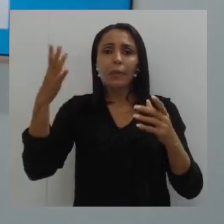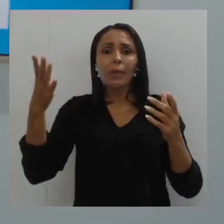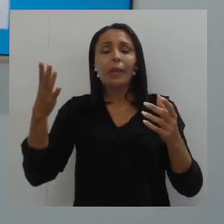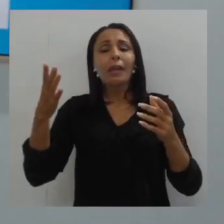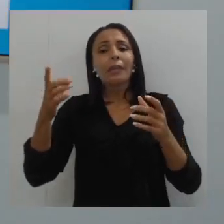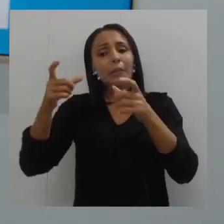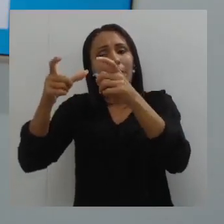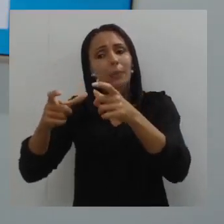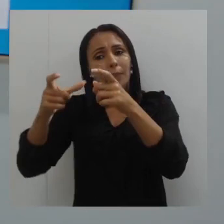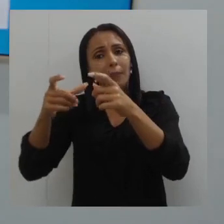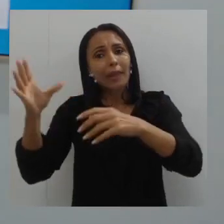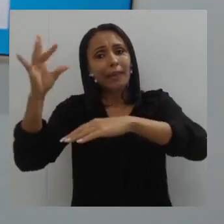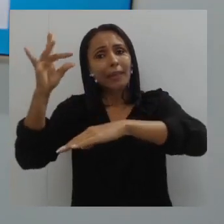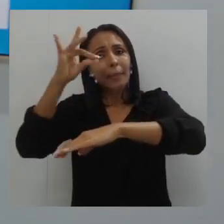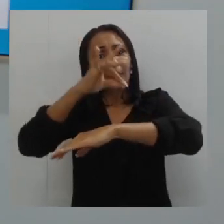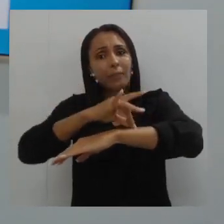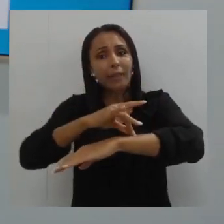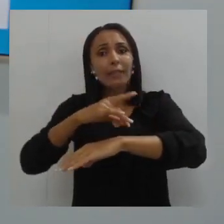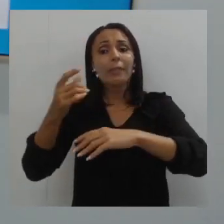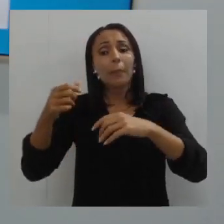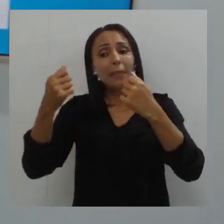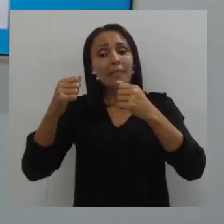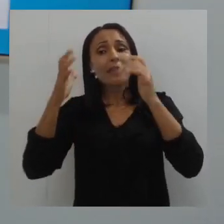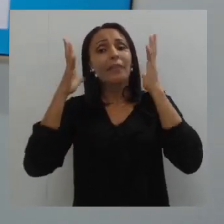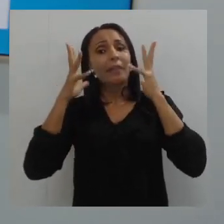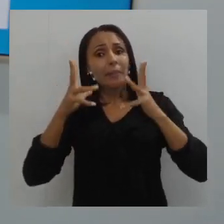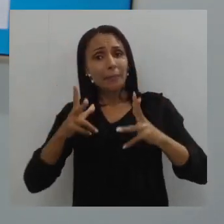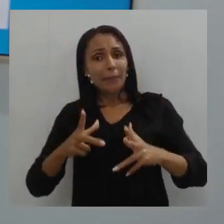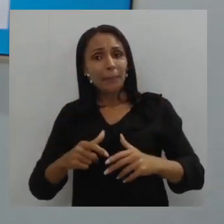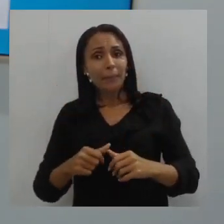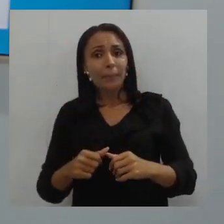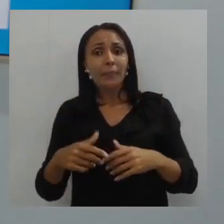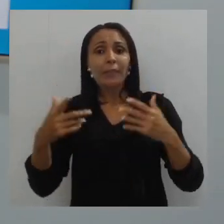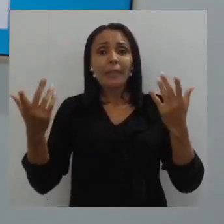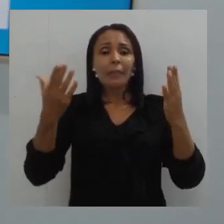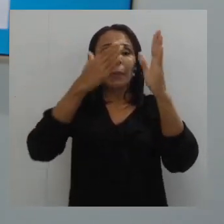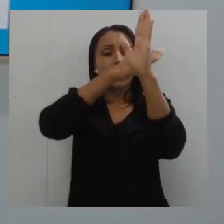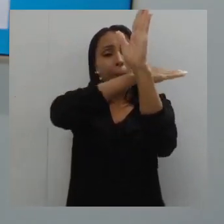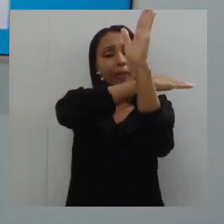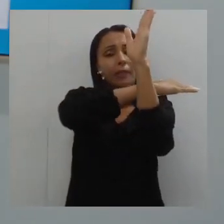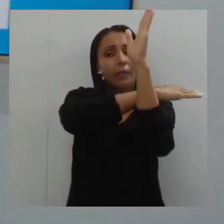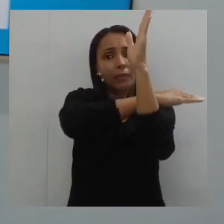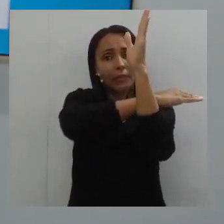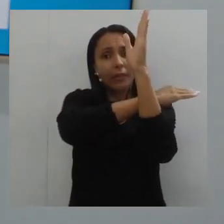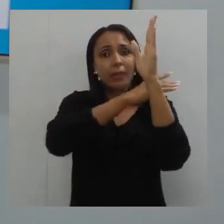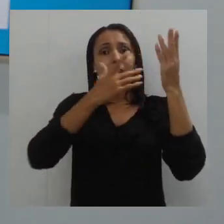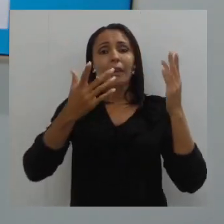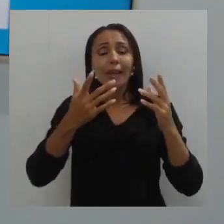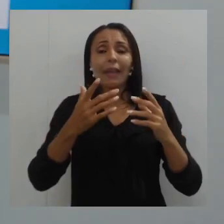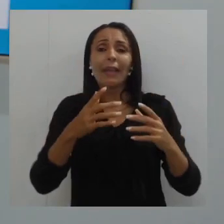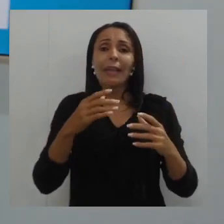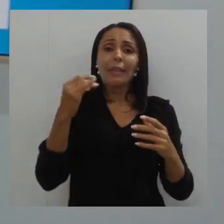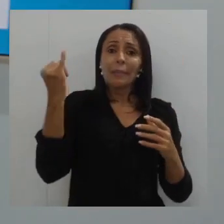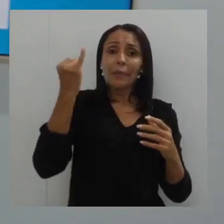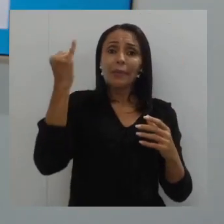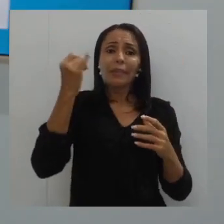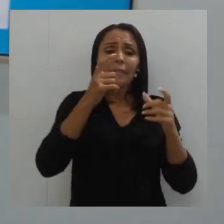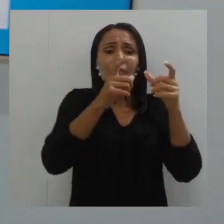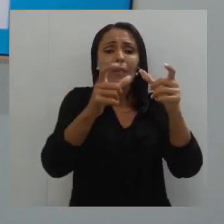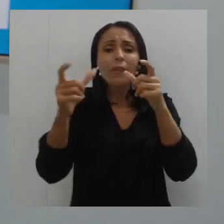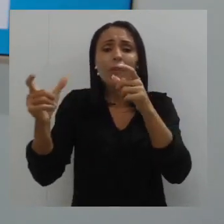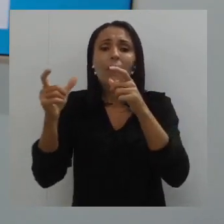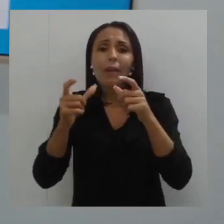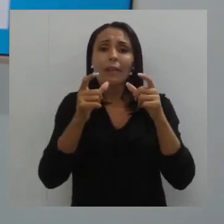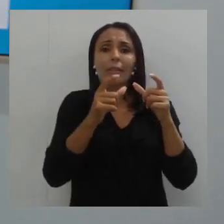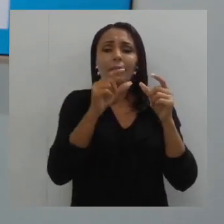mosca estava e ela deveria fazer a limpeza. Então, o plano cartesiano, ele na verdade serve para que a gente possa localizar